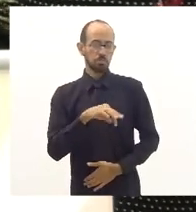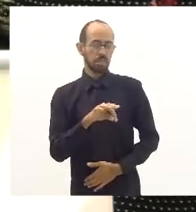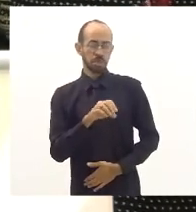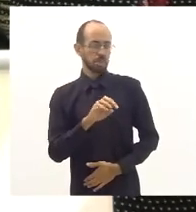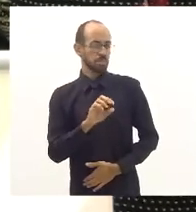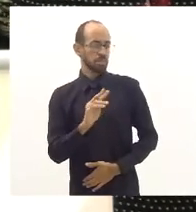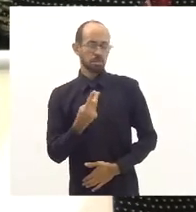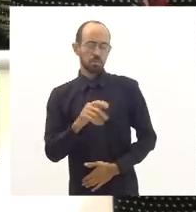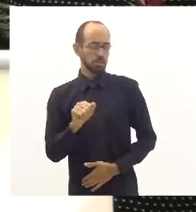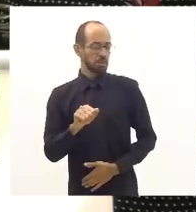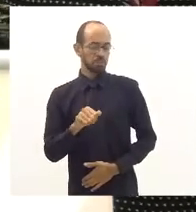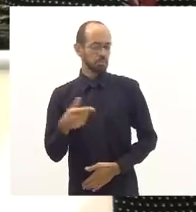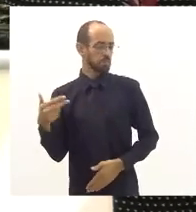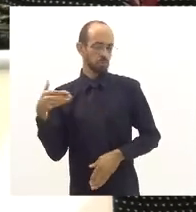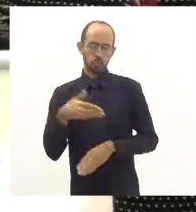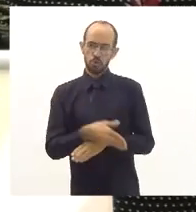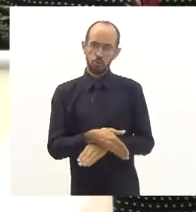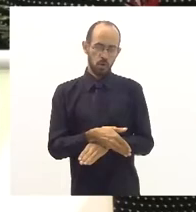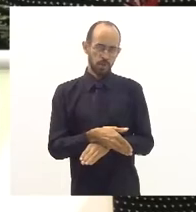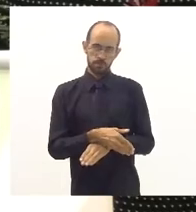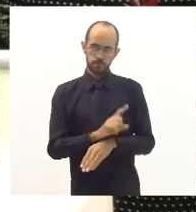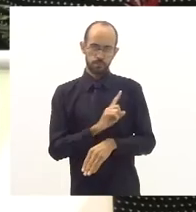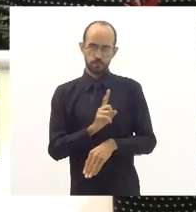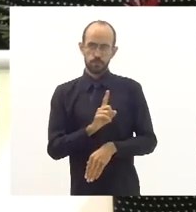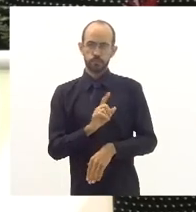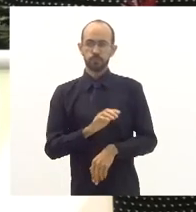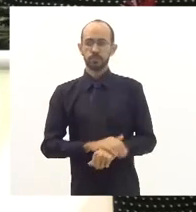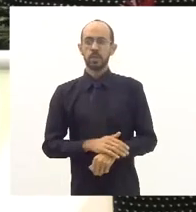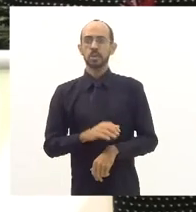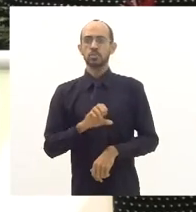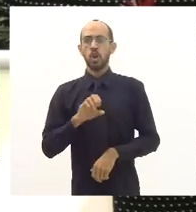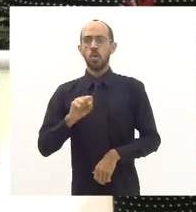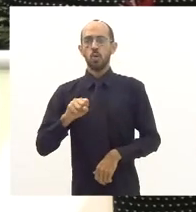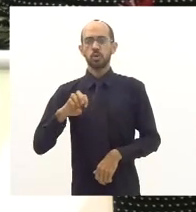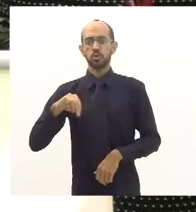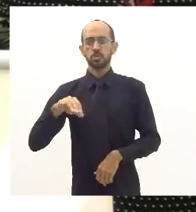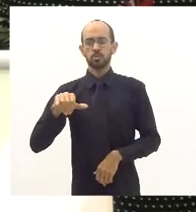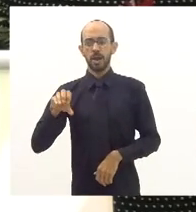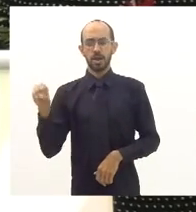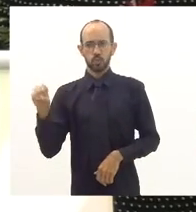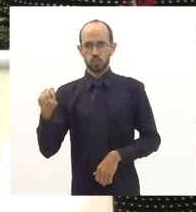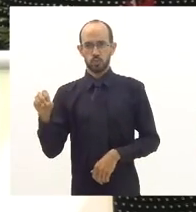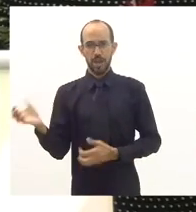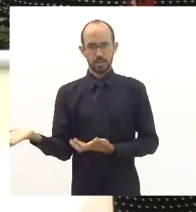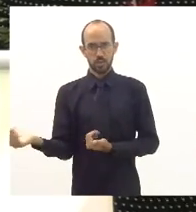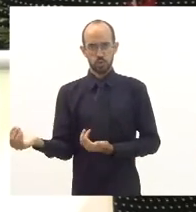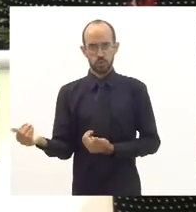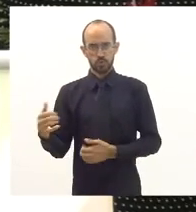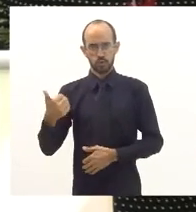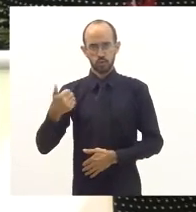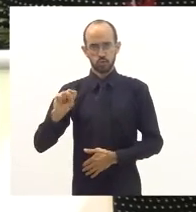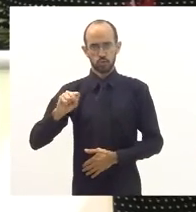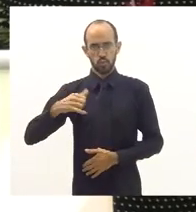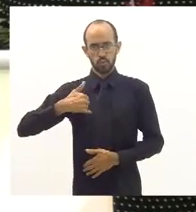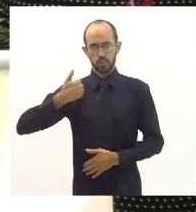requalificou. No dia 8 de maio, dia das mães, essa jovem de apenas 18 anos